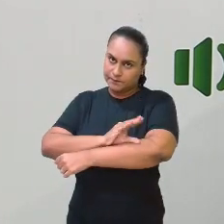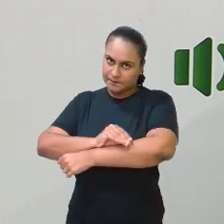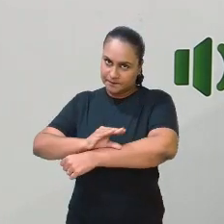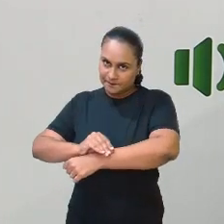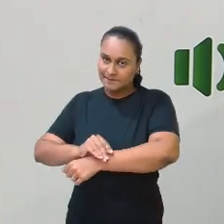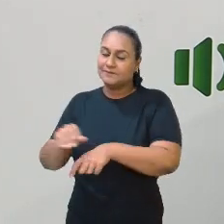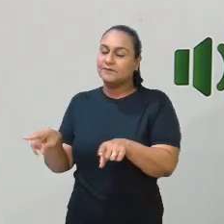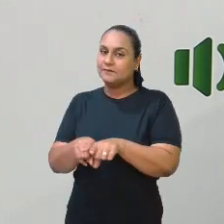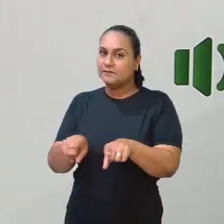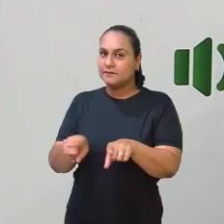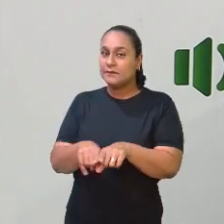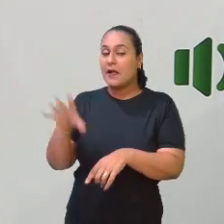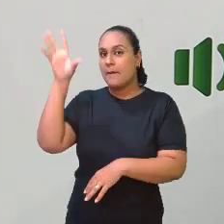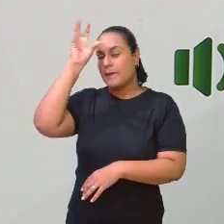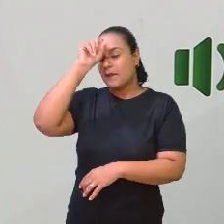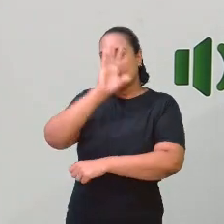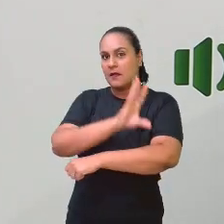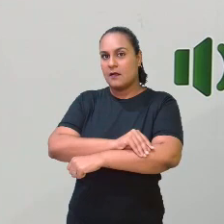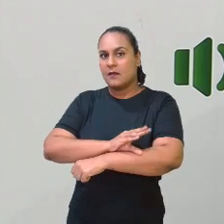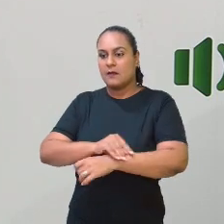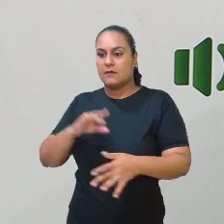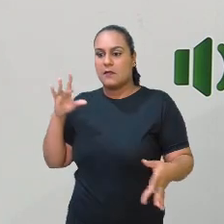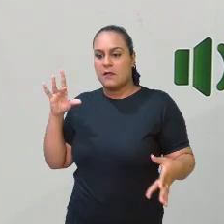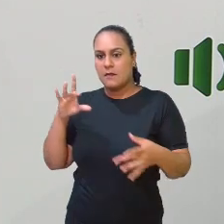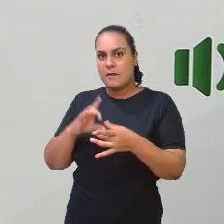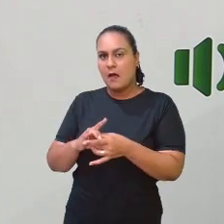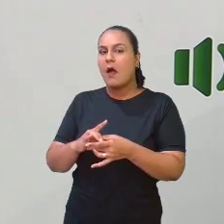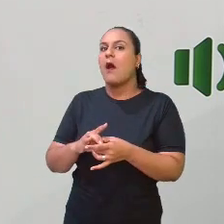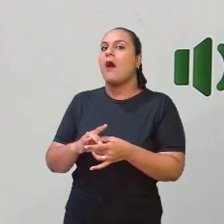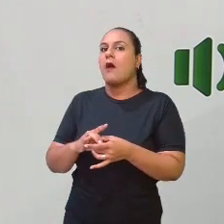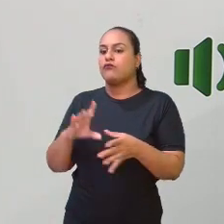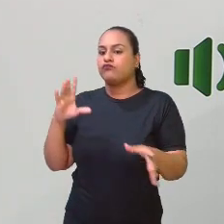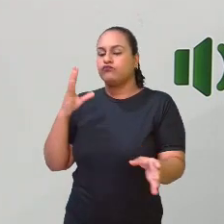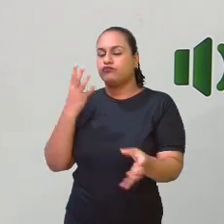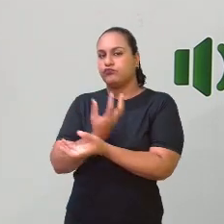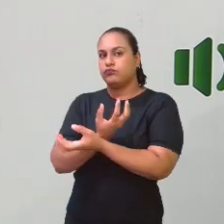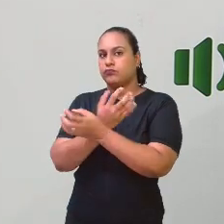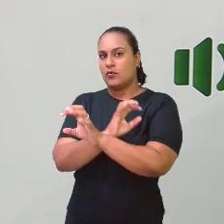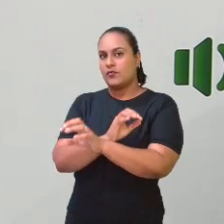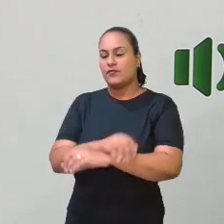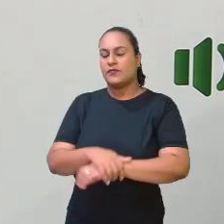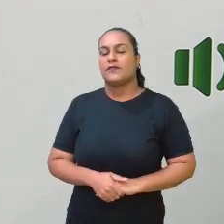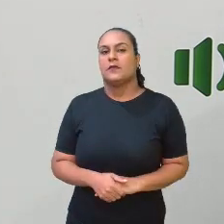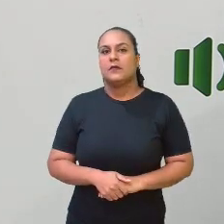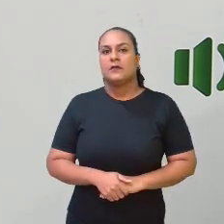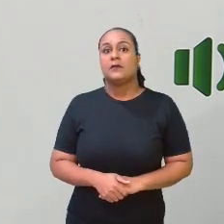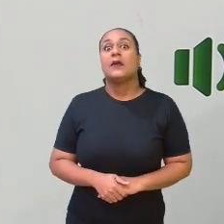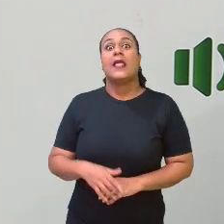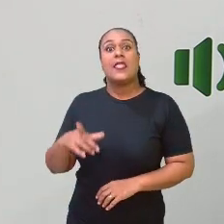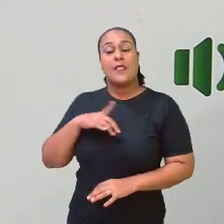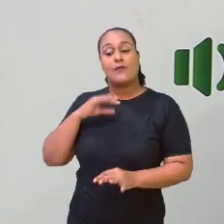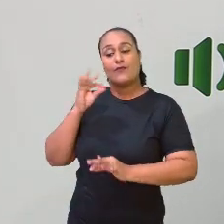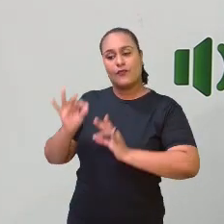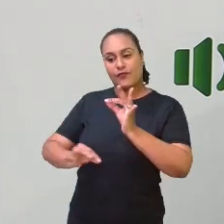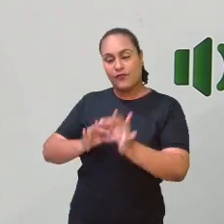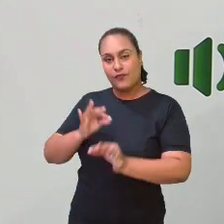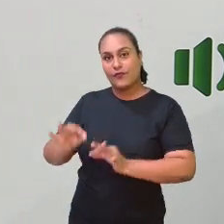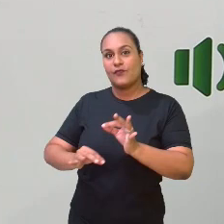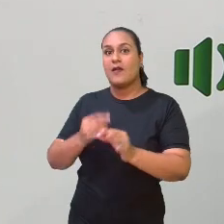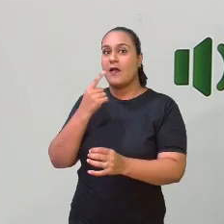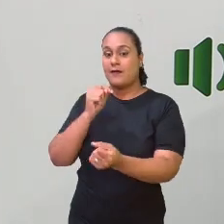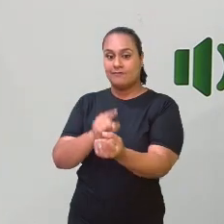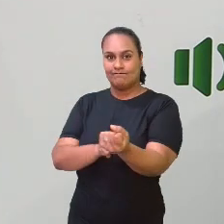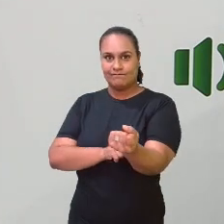vai aprender que os músculos eles estão diretamente ligados aos nossos ossos. Produzir células sanguíneas,